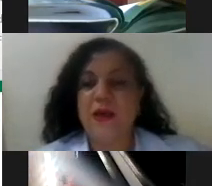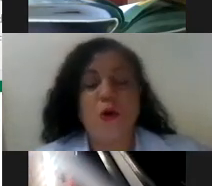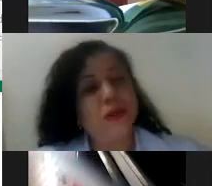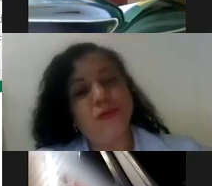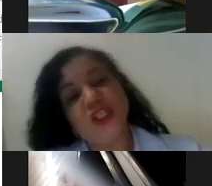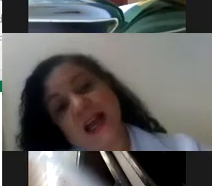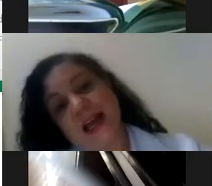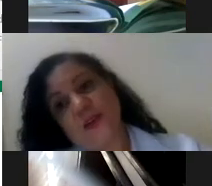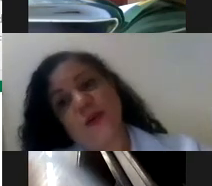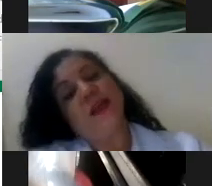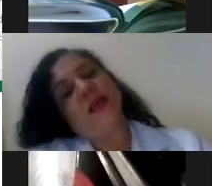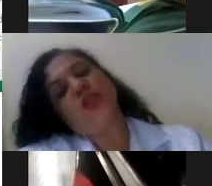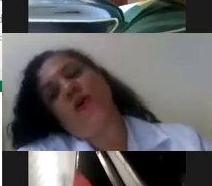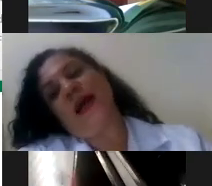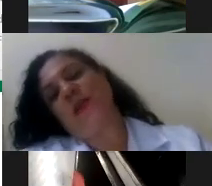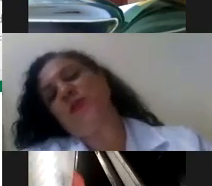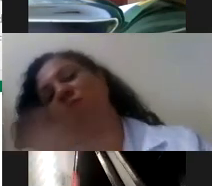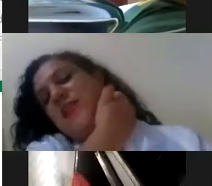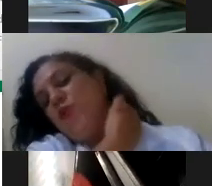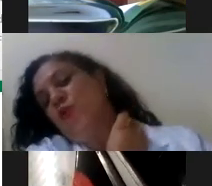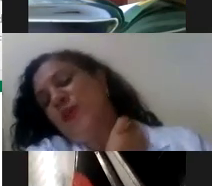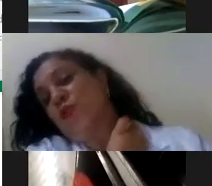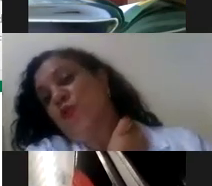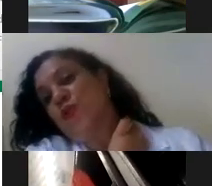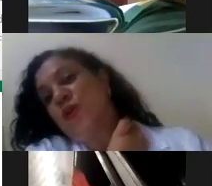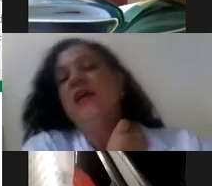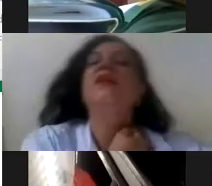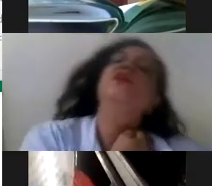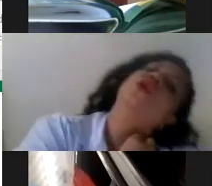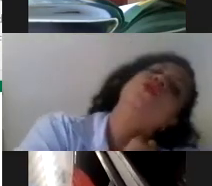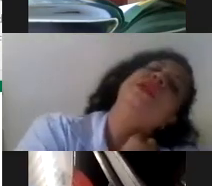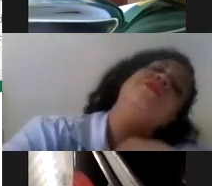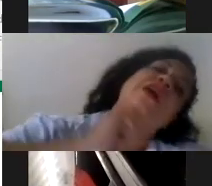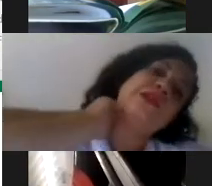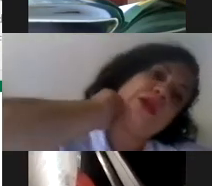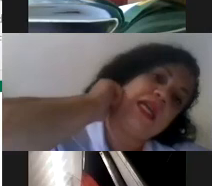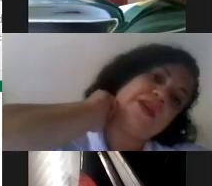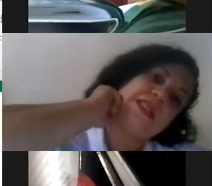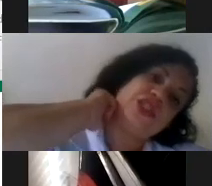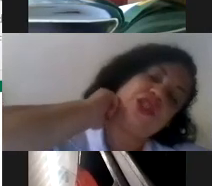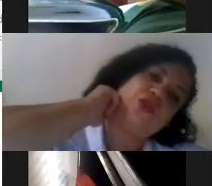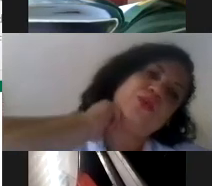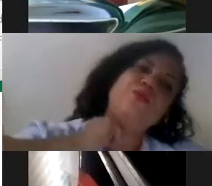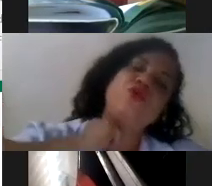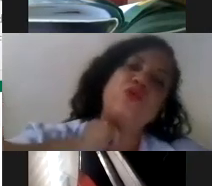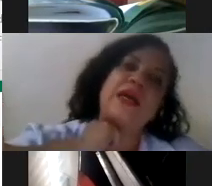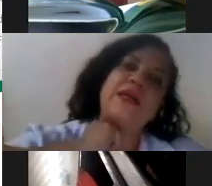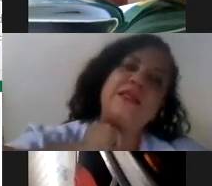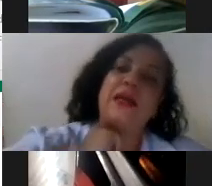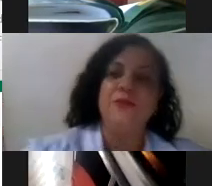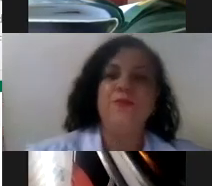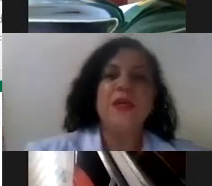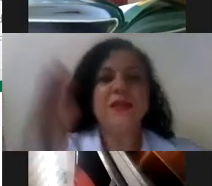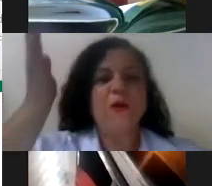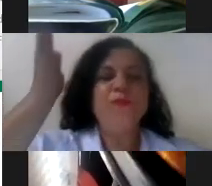aqui, ou não deixar reto. Deixou reto, a pessoa vai ter dor no pescoço. Deixou muito elevado, ele vai sentir dor muscular